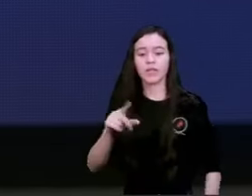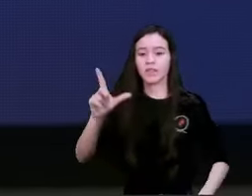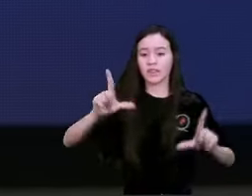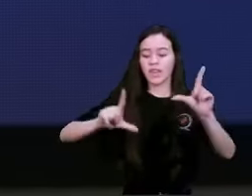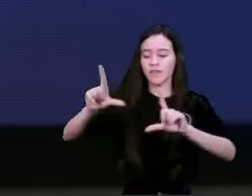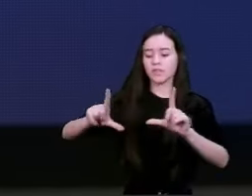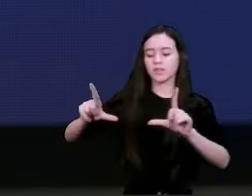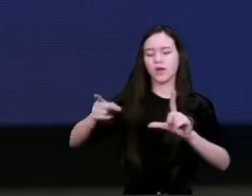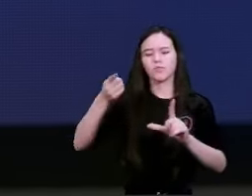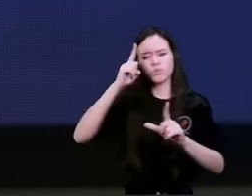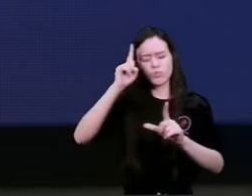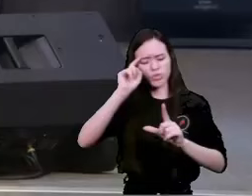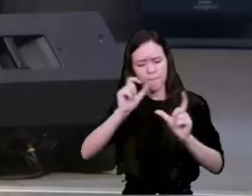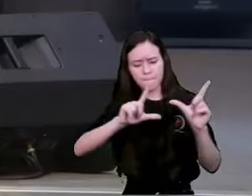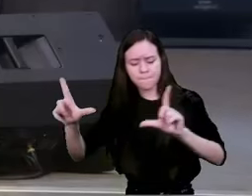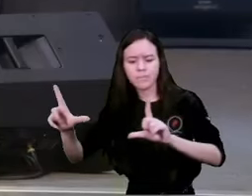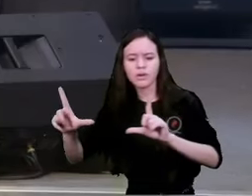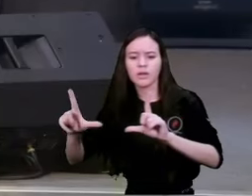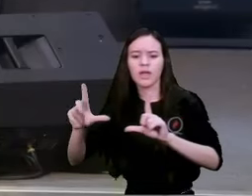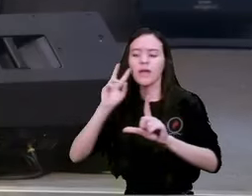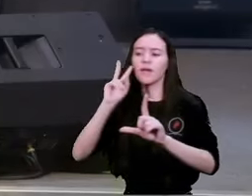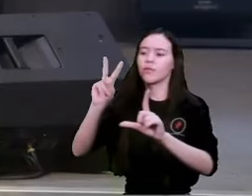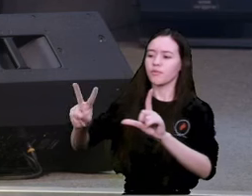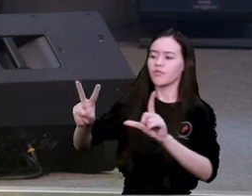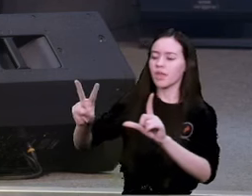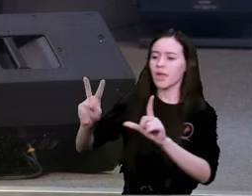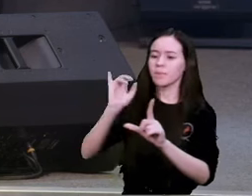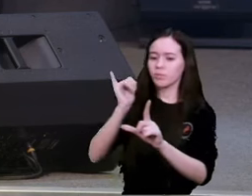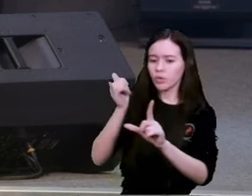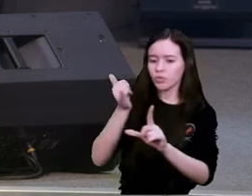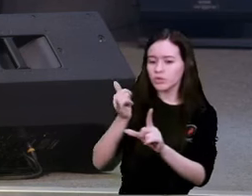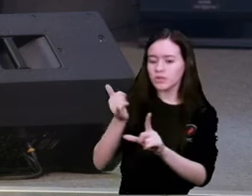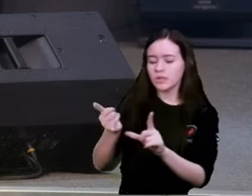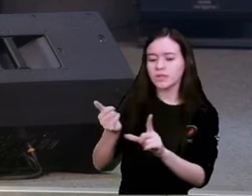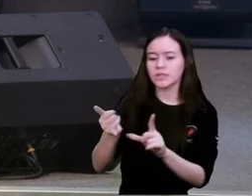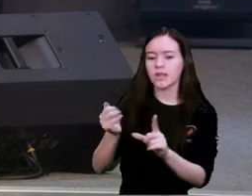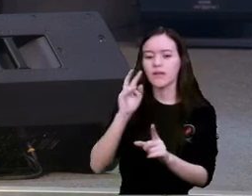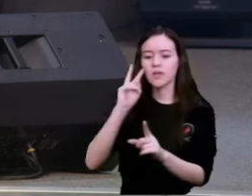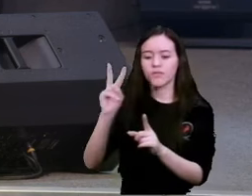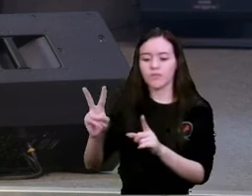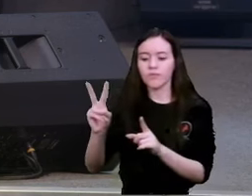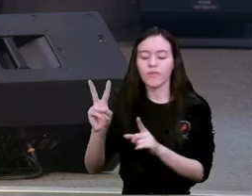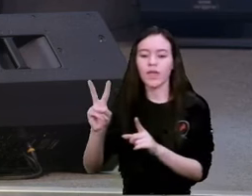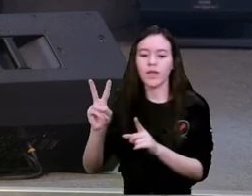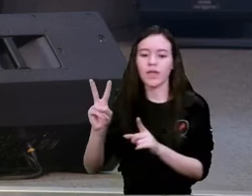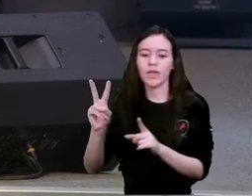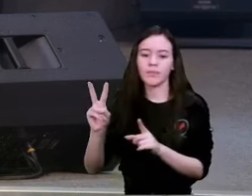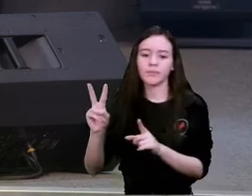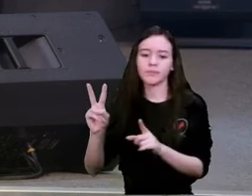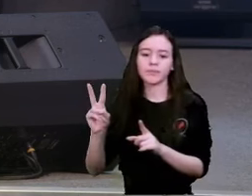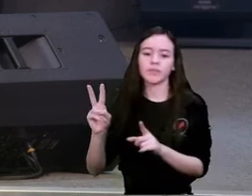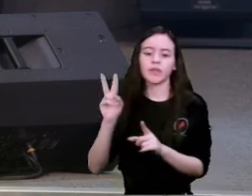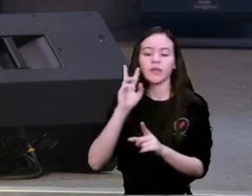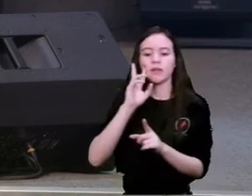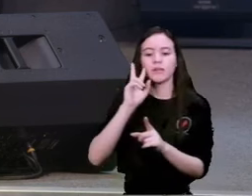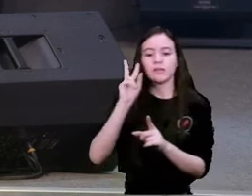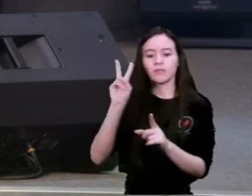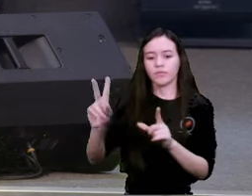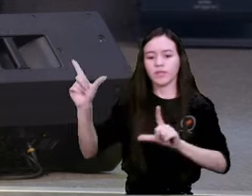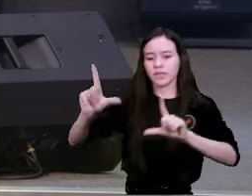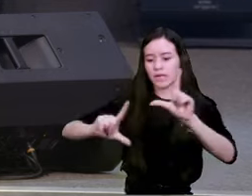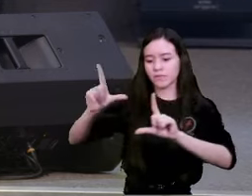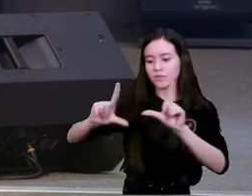televisão todos os dias e você vê no noticiário na hora do almoço, você vê no noticiário no final da tarde, você vê no